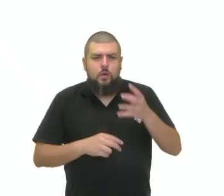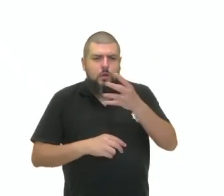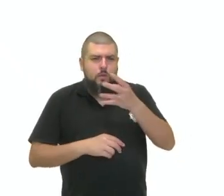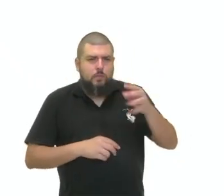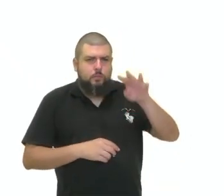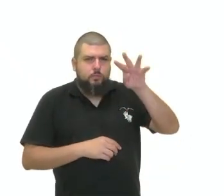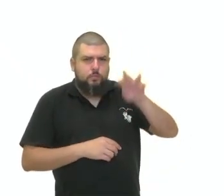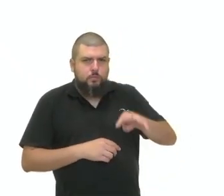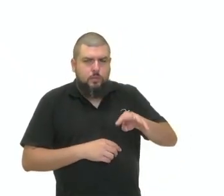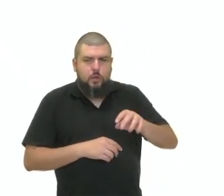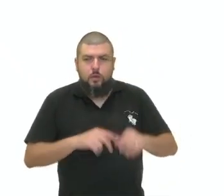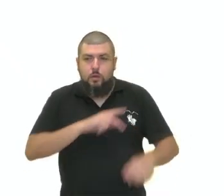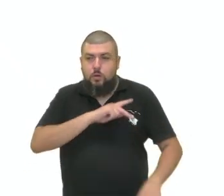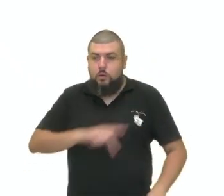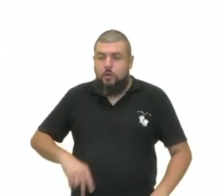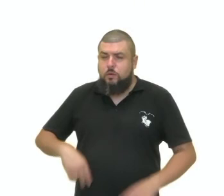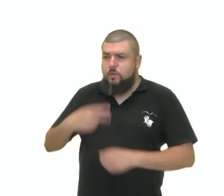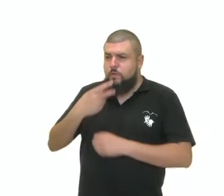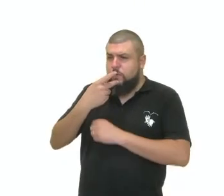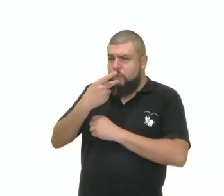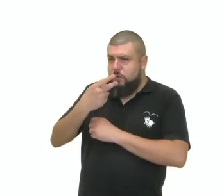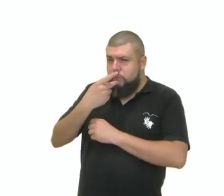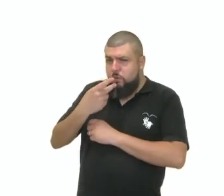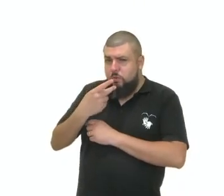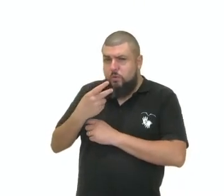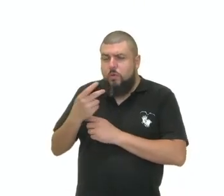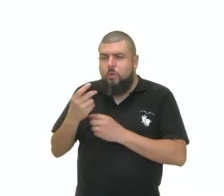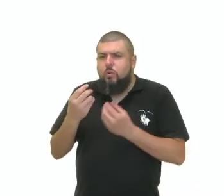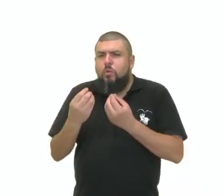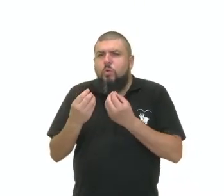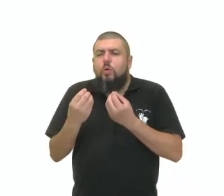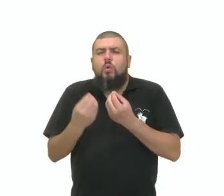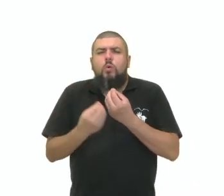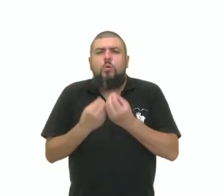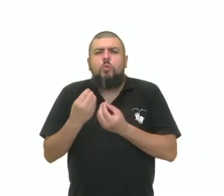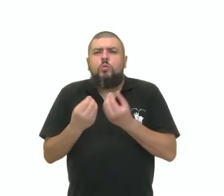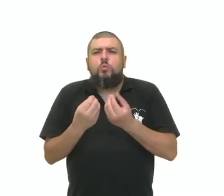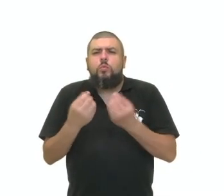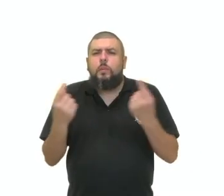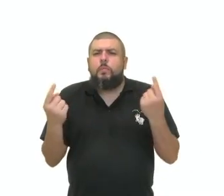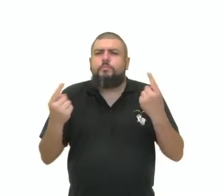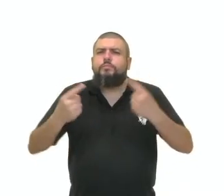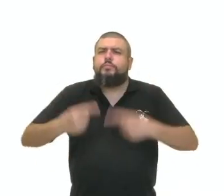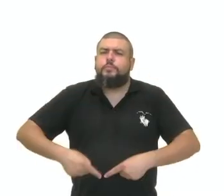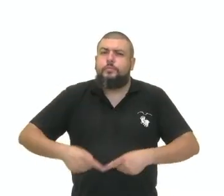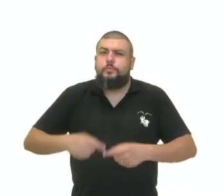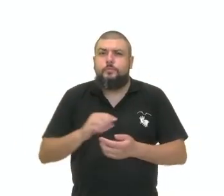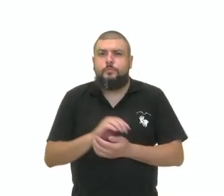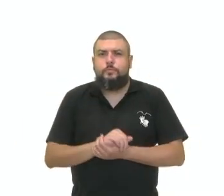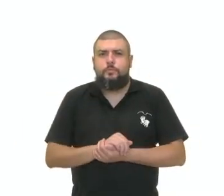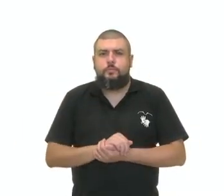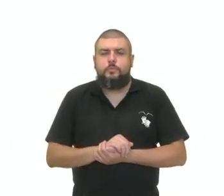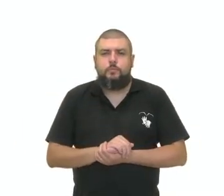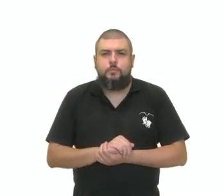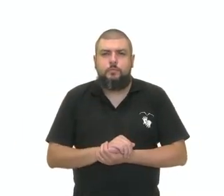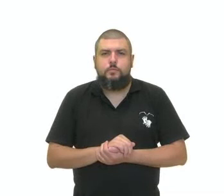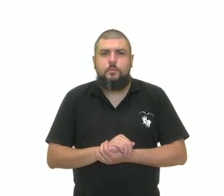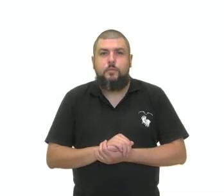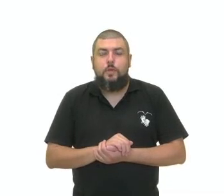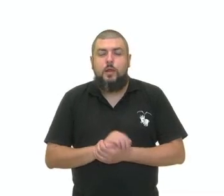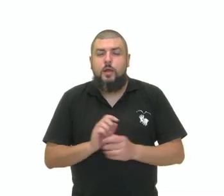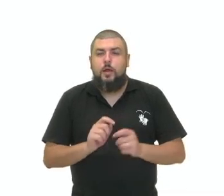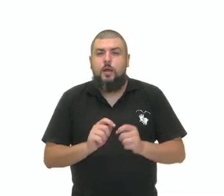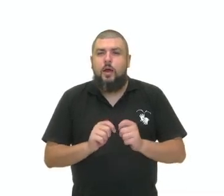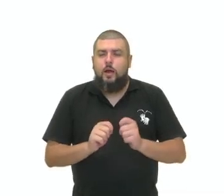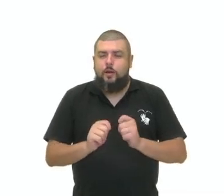do presidente explicita as contradições do milagre econômico. Então aqui, o bolo da economia nacional